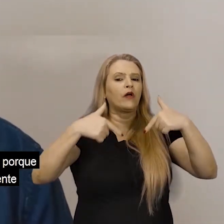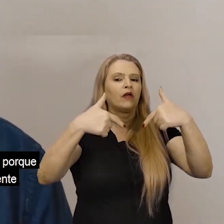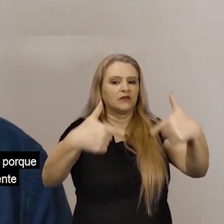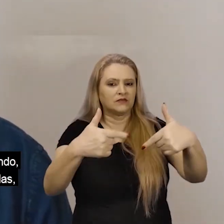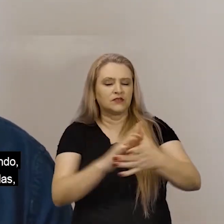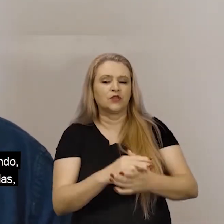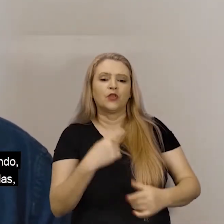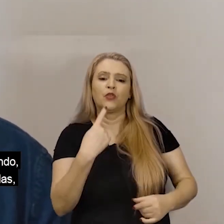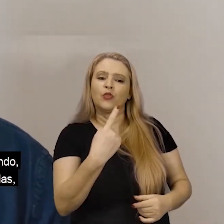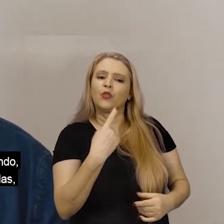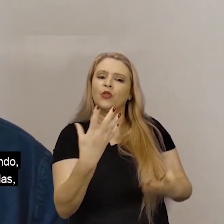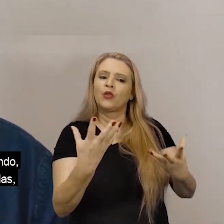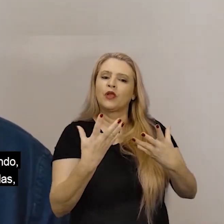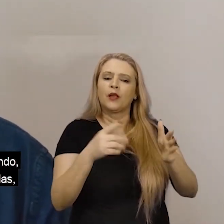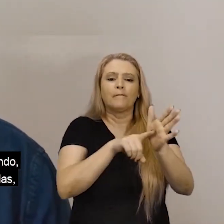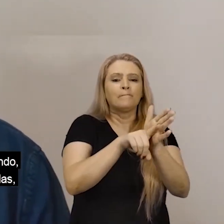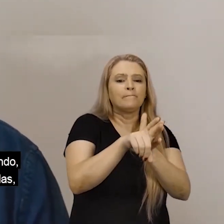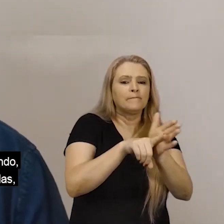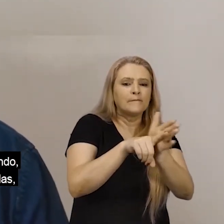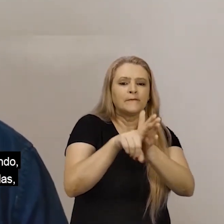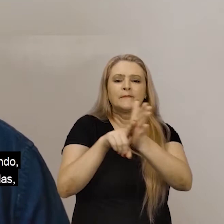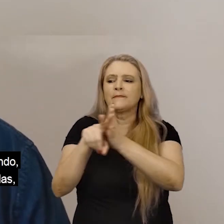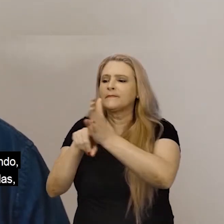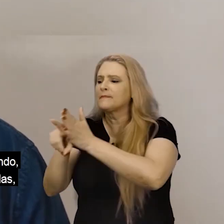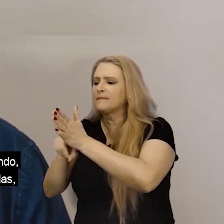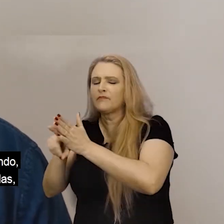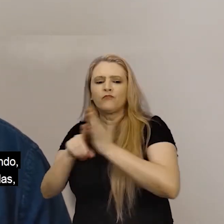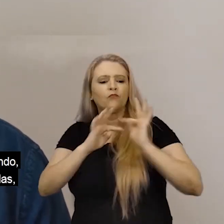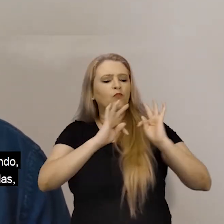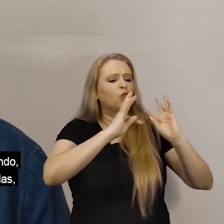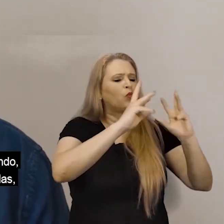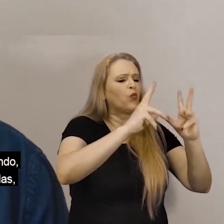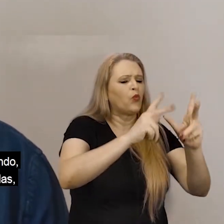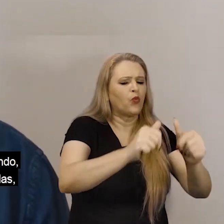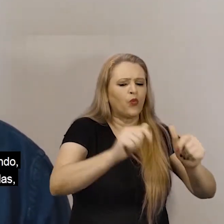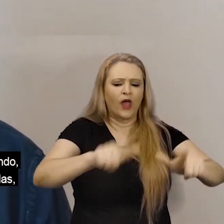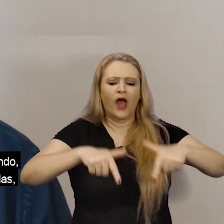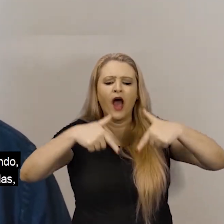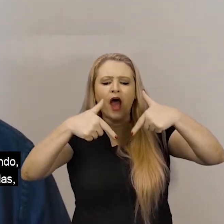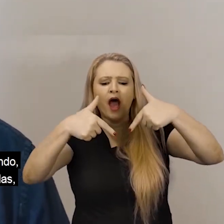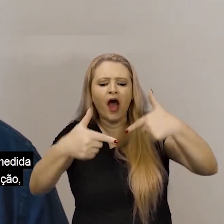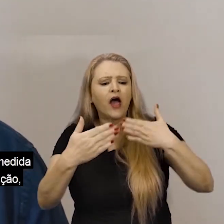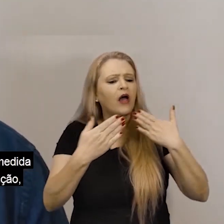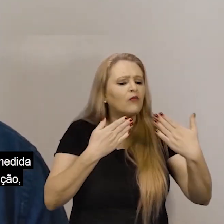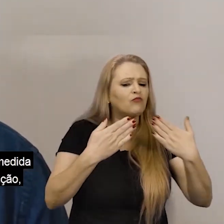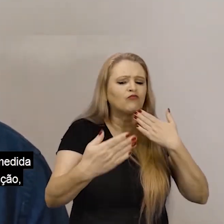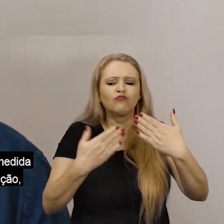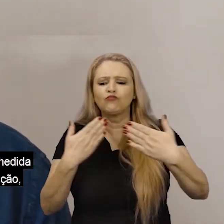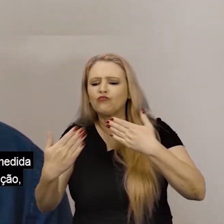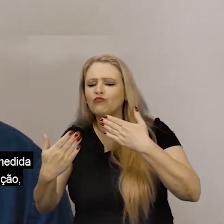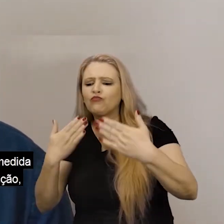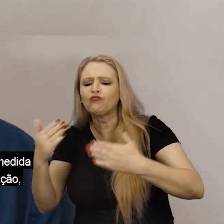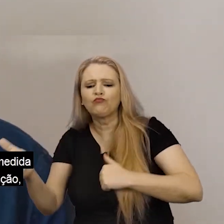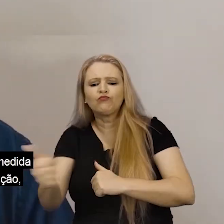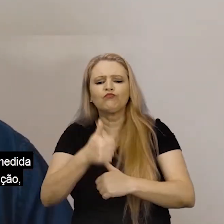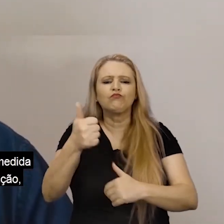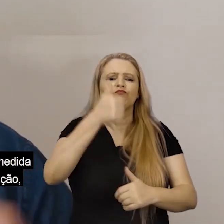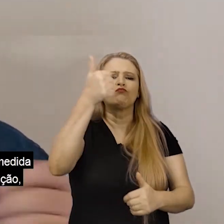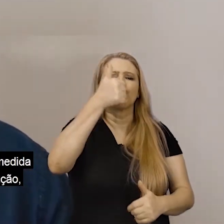que a gente vem pesquisando, que a gente vem buscando, para que essas ações possam ser discutidas, possam ser